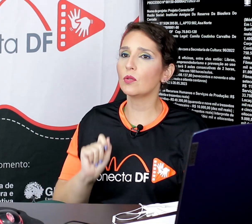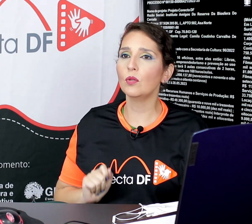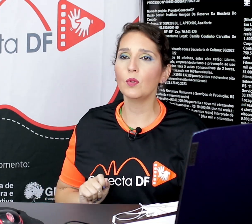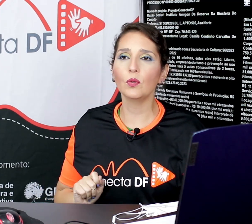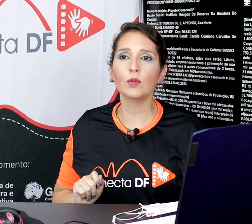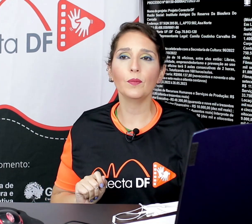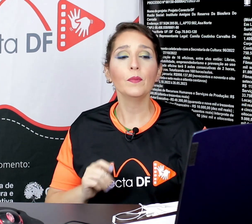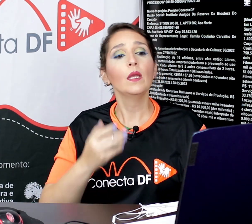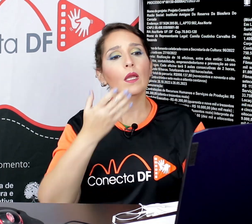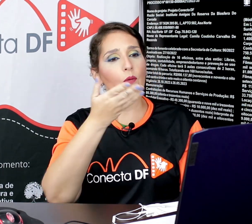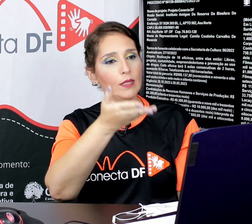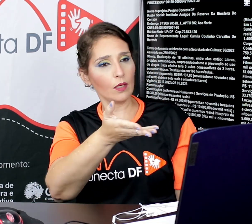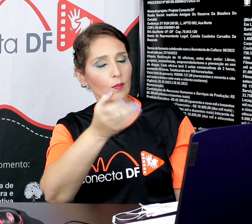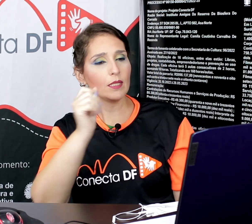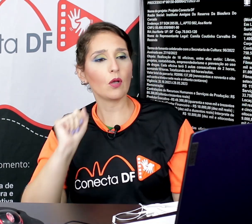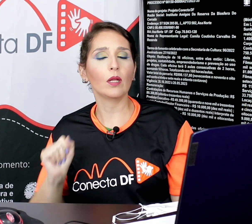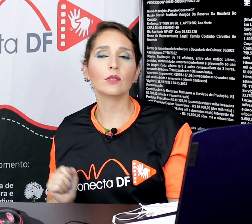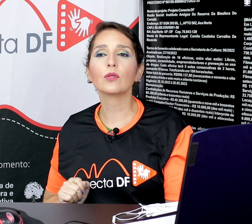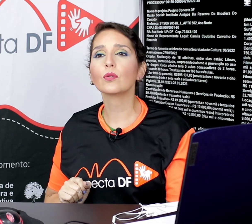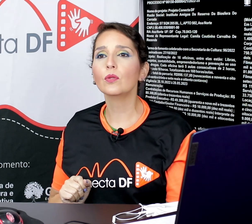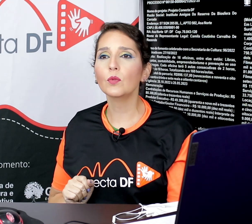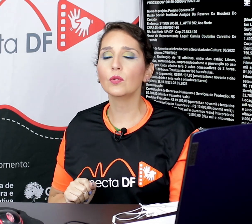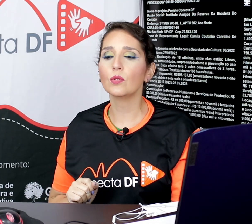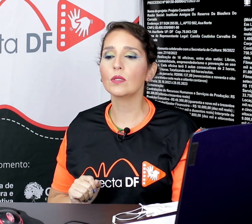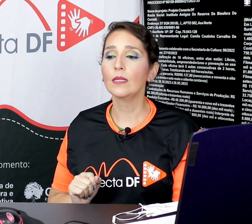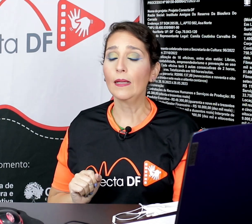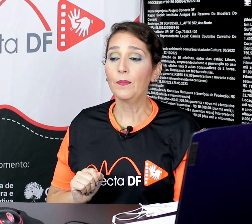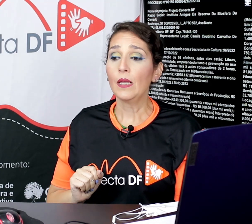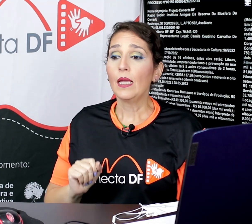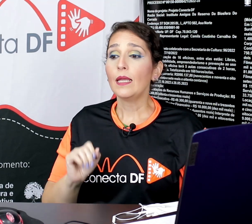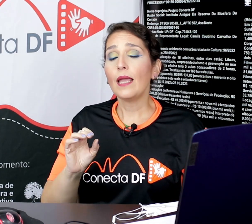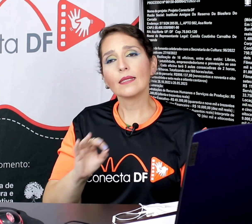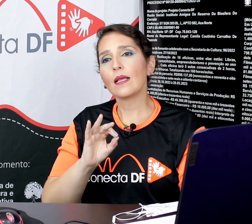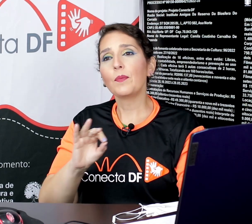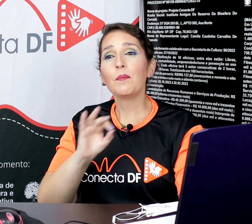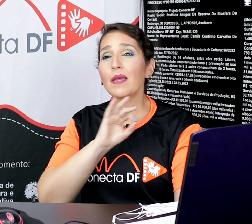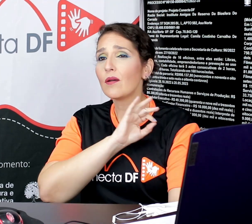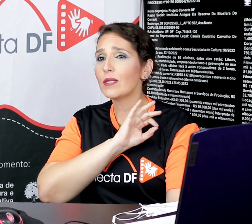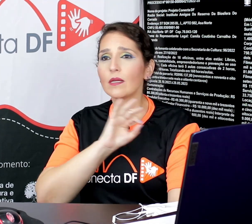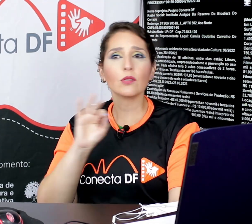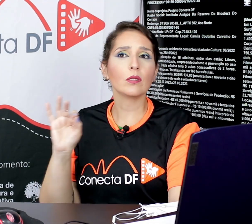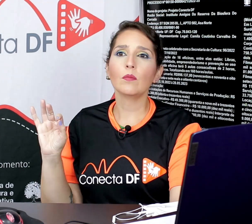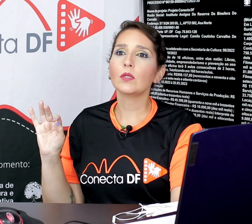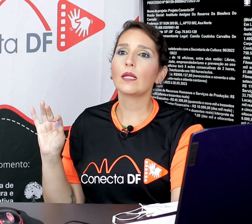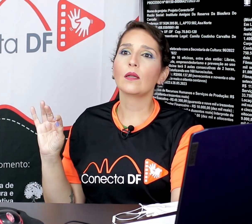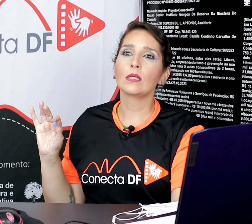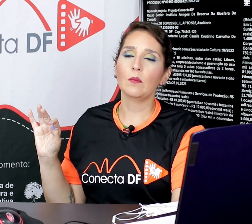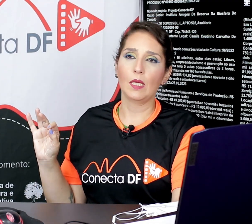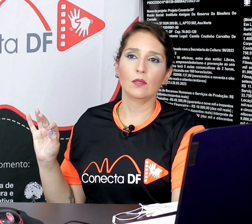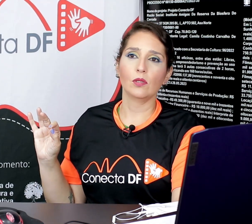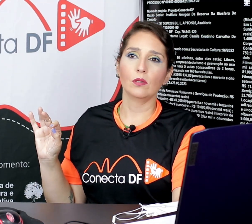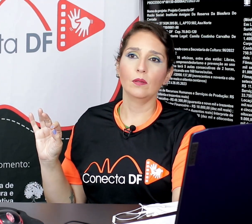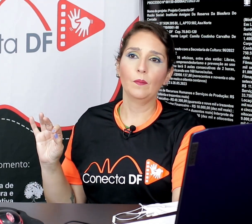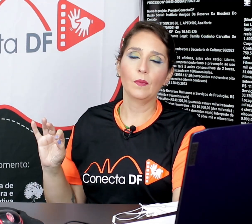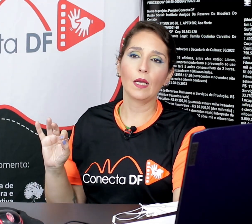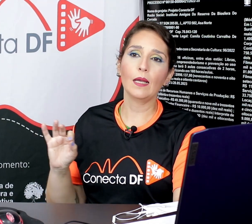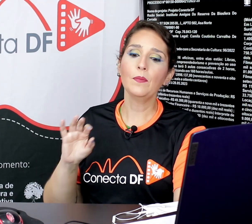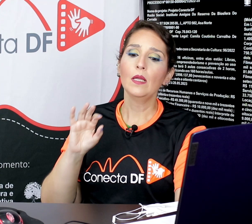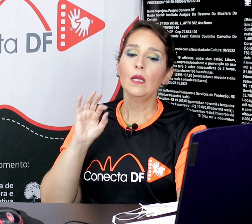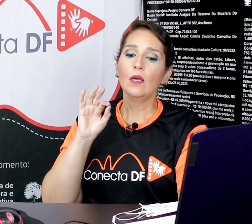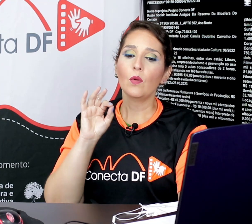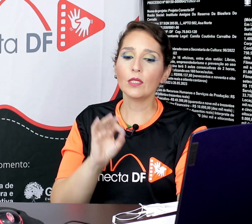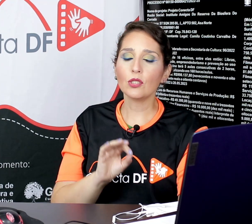amigo surdo-mudo, eu entrei numa escola de surdo-mudos, e essa é a primeira coisa que a gente tem que mudar na nossa mente,